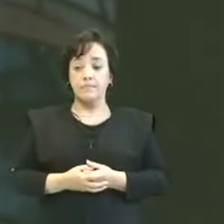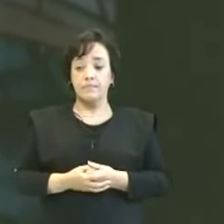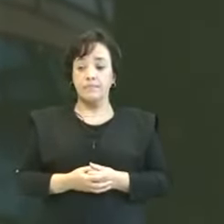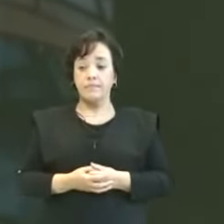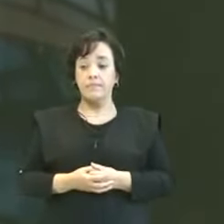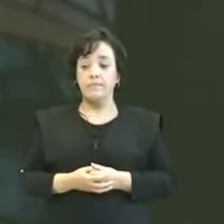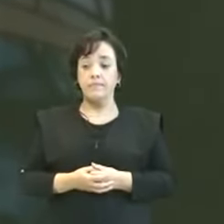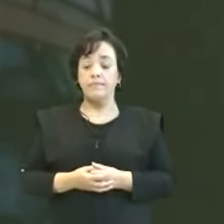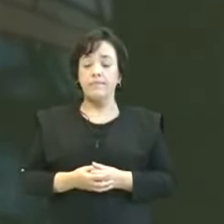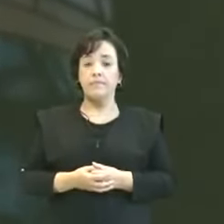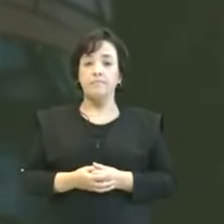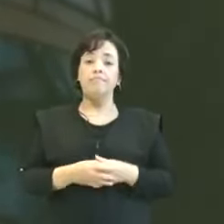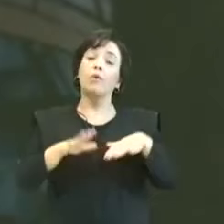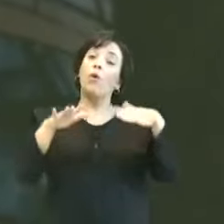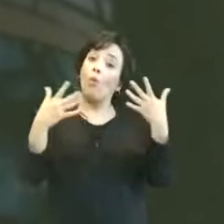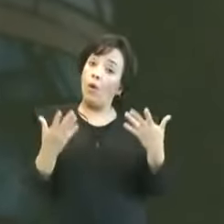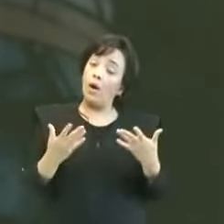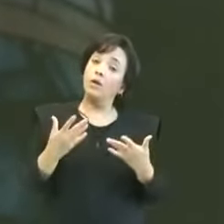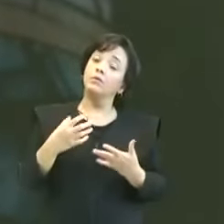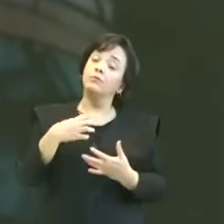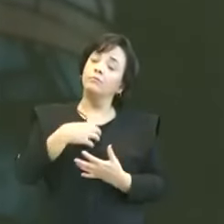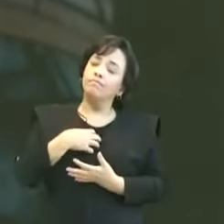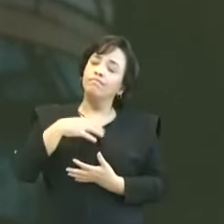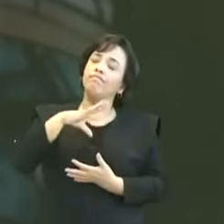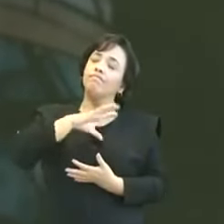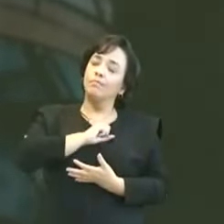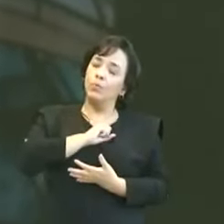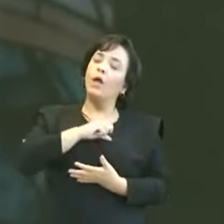Quando a gente ama, a gente se compromete.